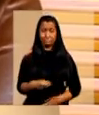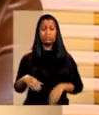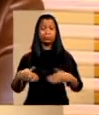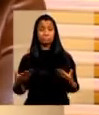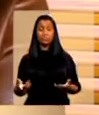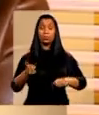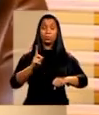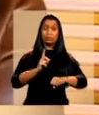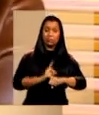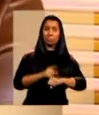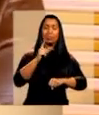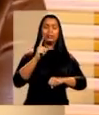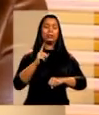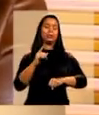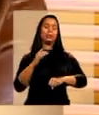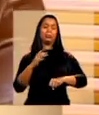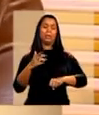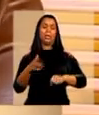né? Então